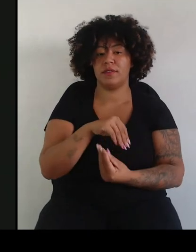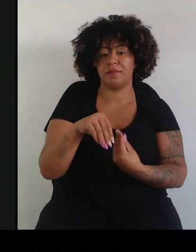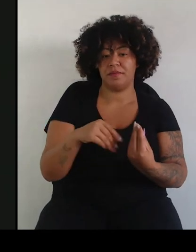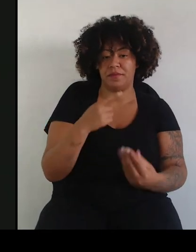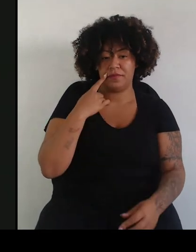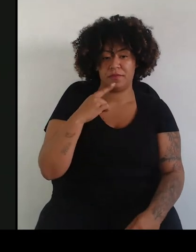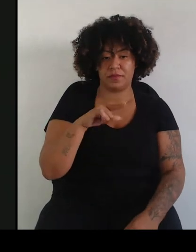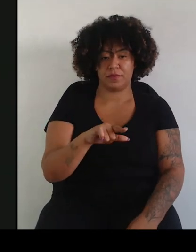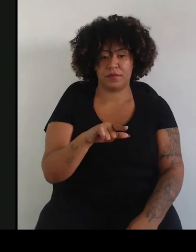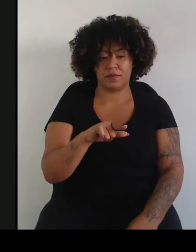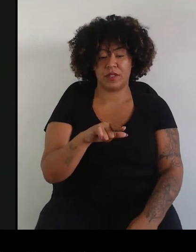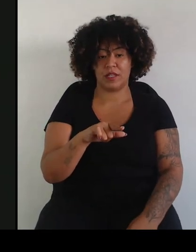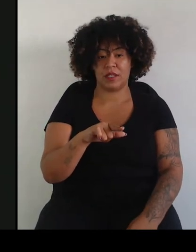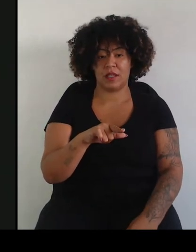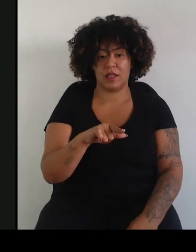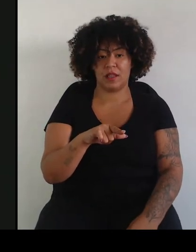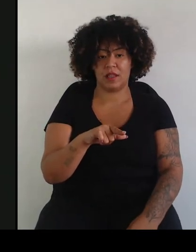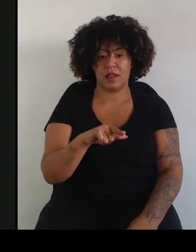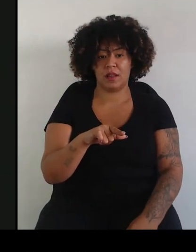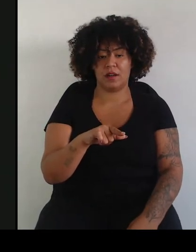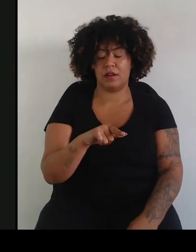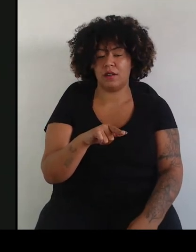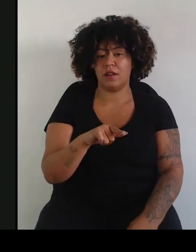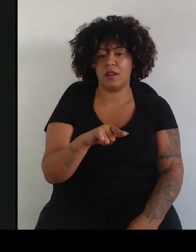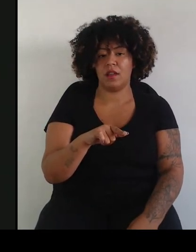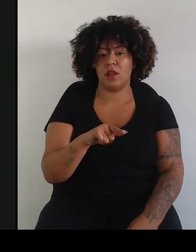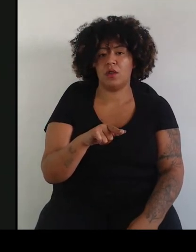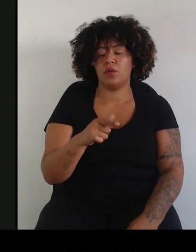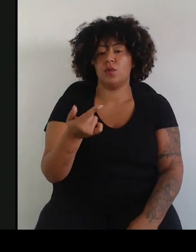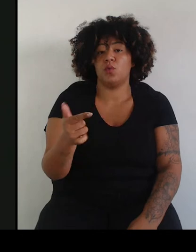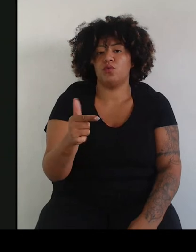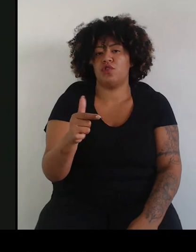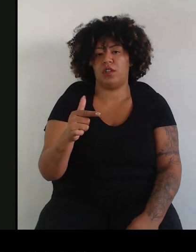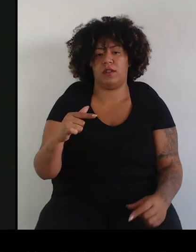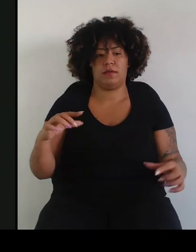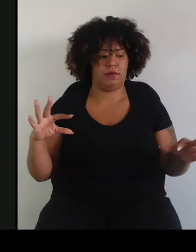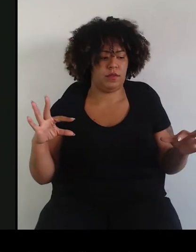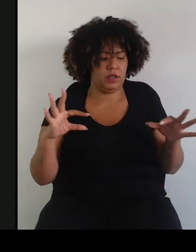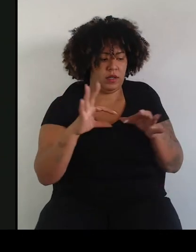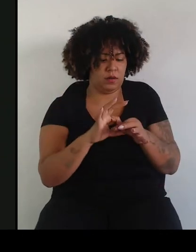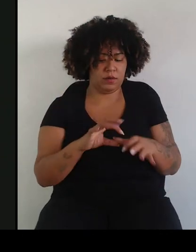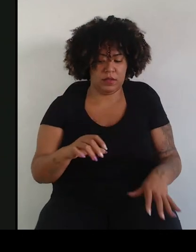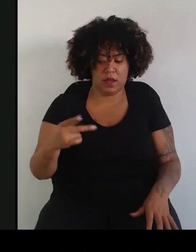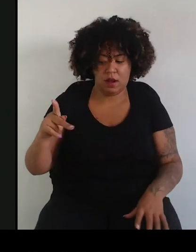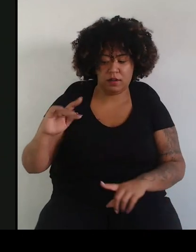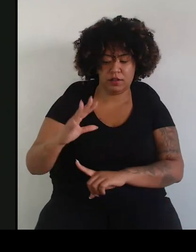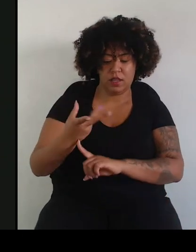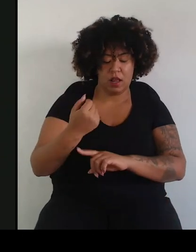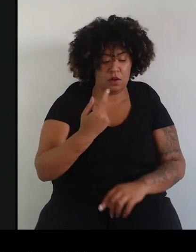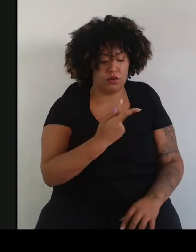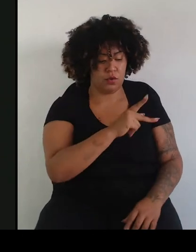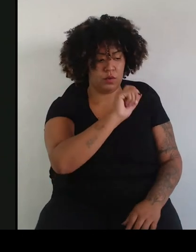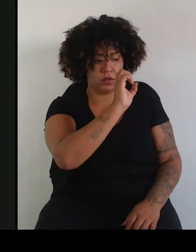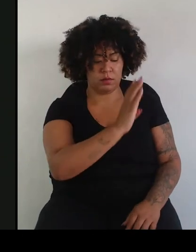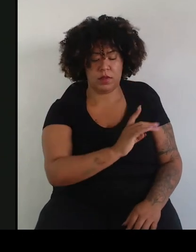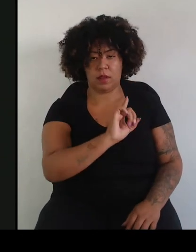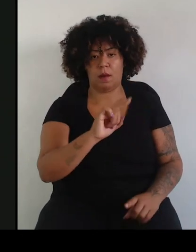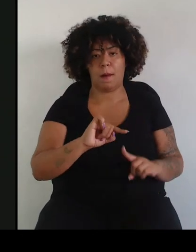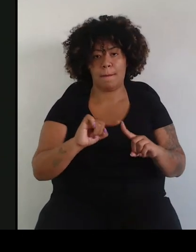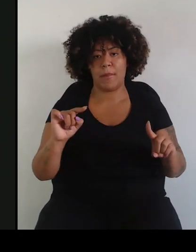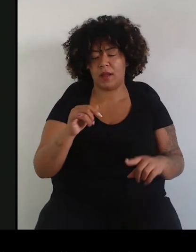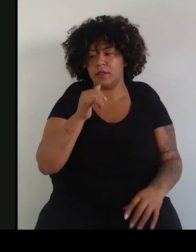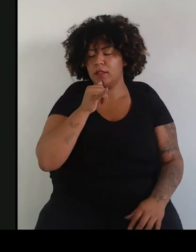da sala do bacon na parte baixa havia uma vitrine onde estava essa